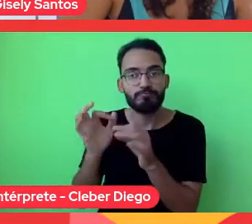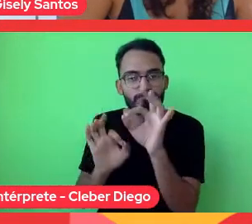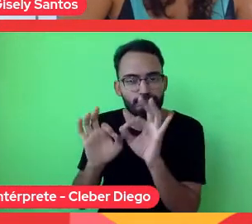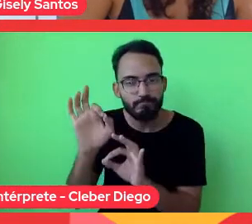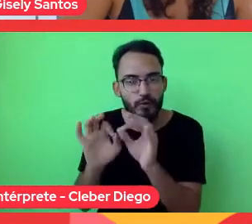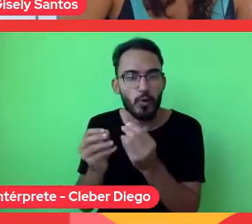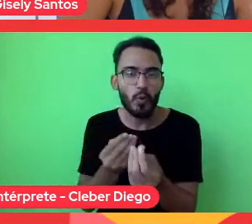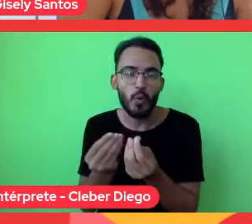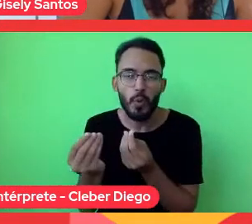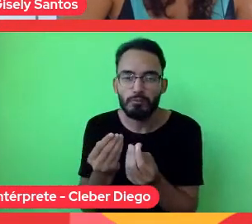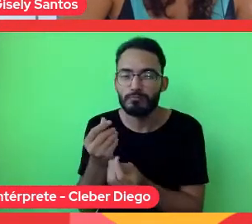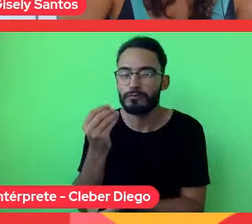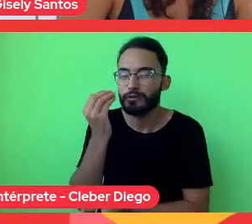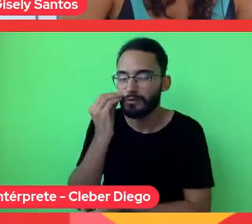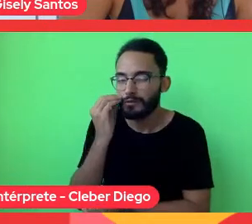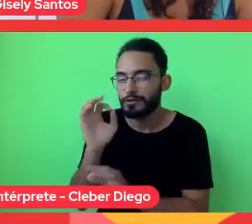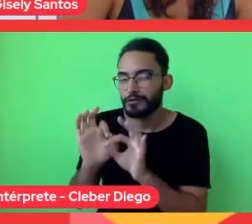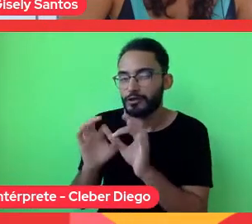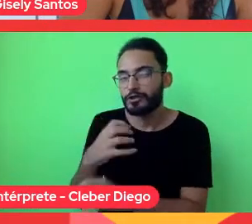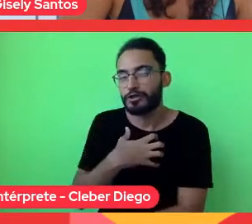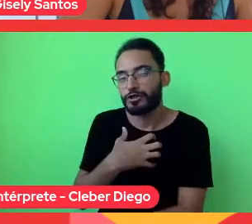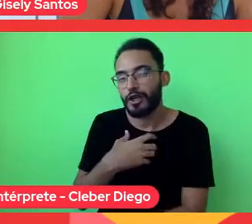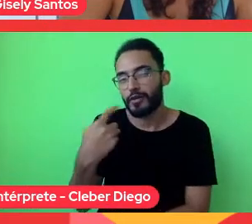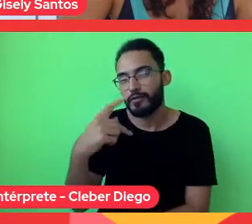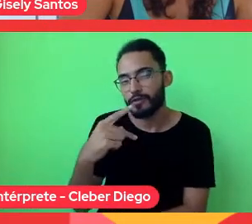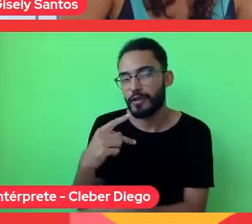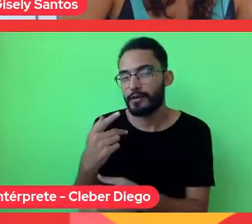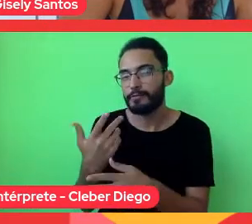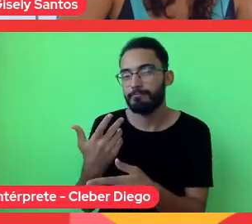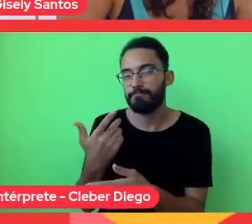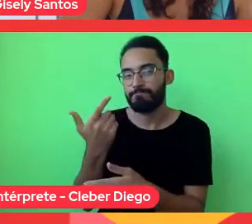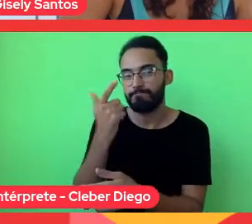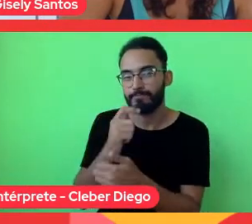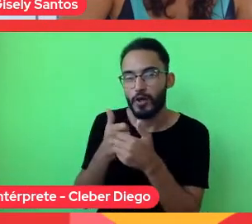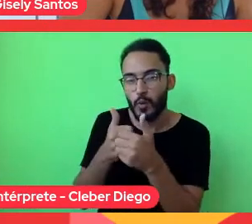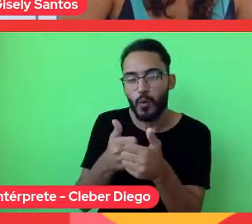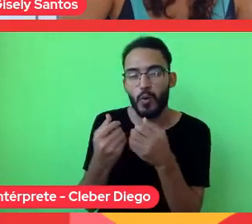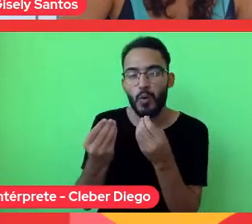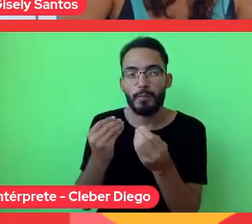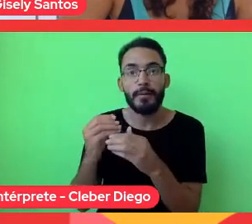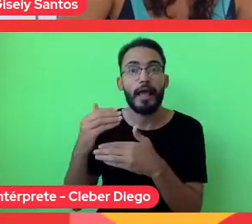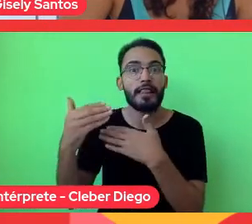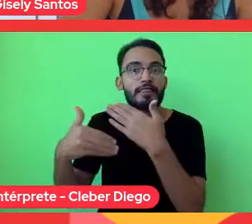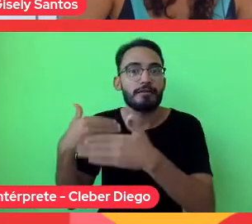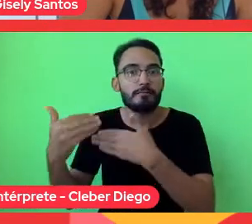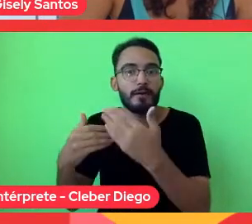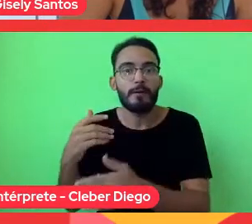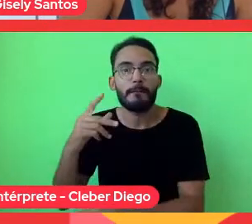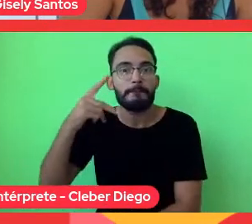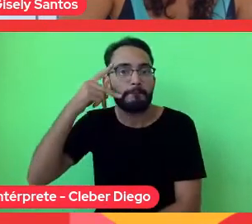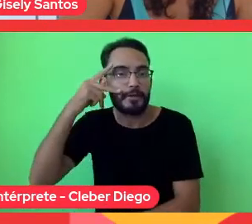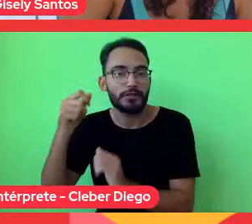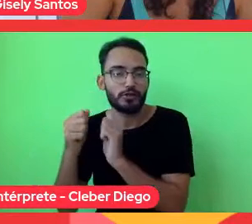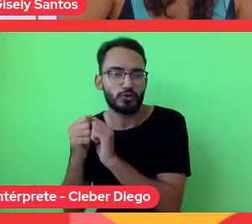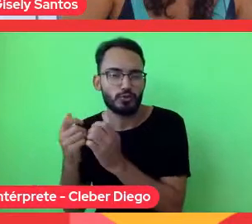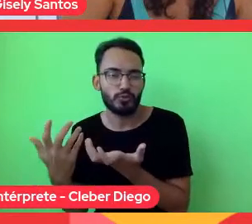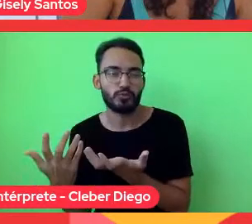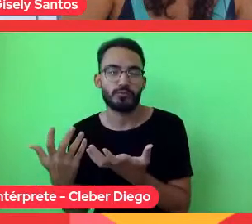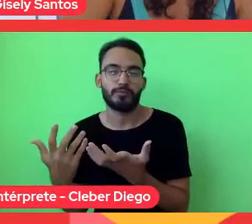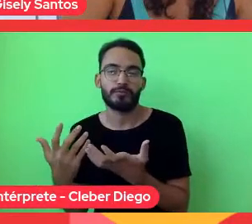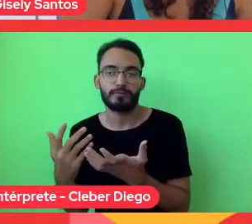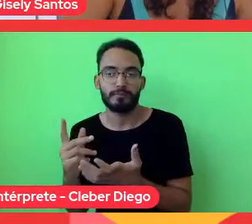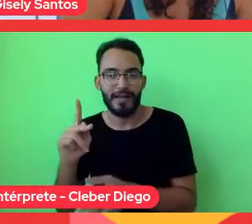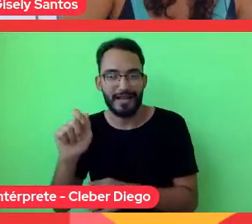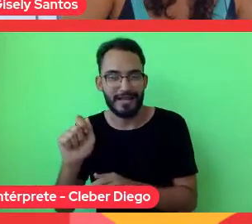pegar um pouquinho a forma como a Lari conduz, e daí, né, de repente depois pego com a Pri, enfim, como a Ká